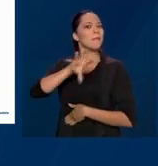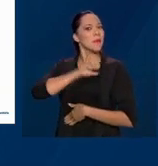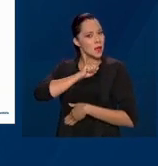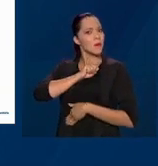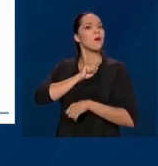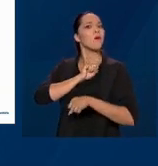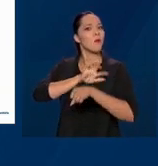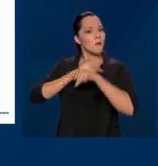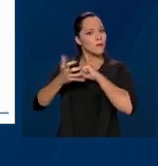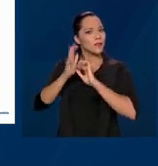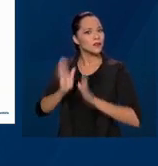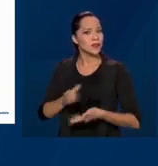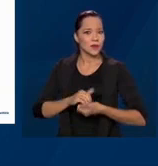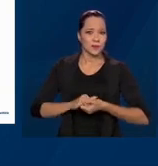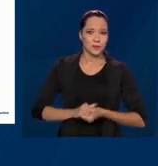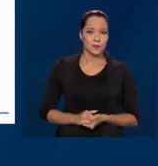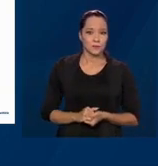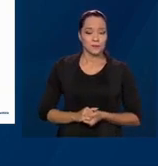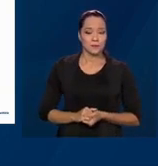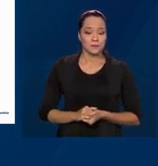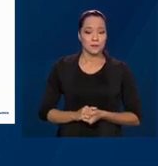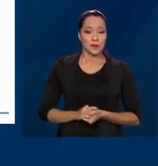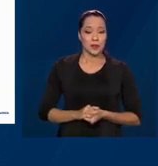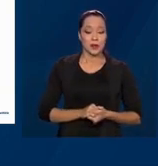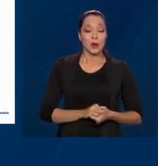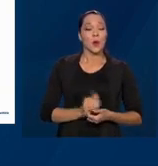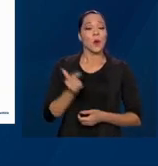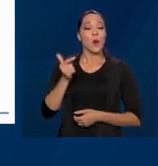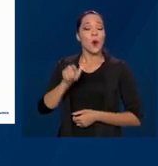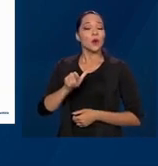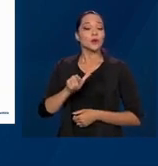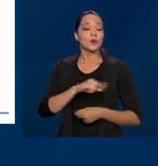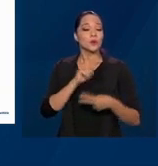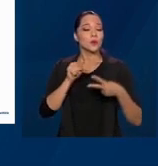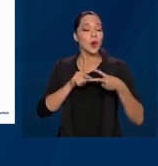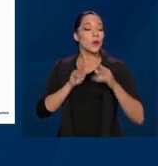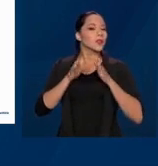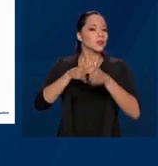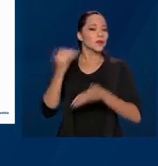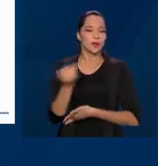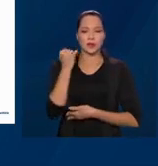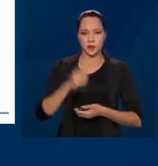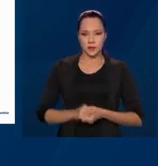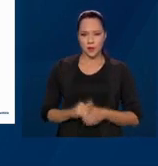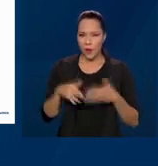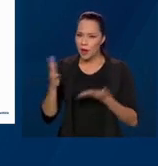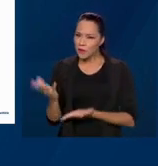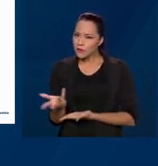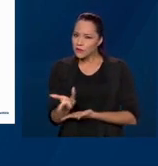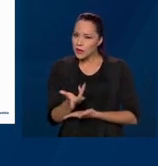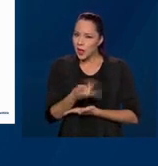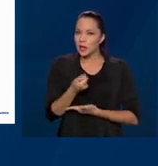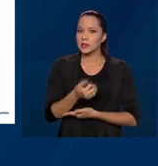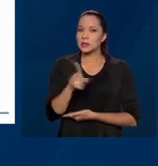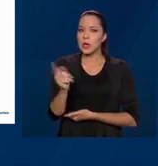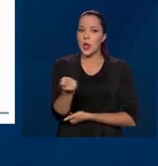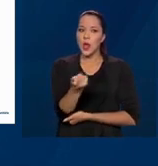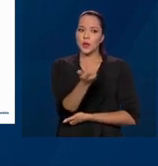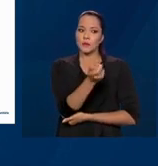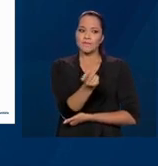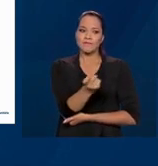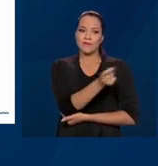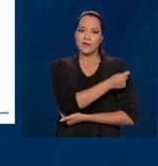exposto. Outro objetivo secundário importante: qual é a eficácia da vacina se a gente dá uma dose